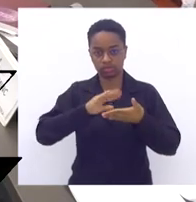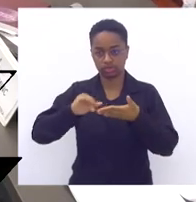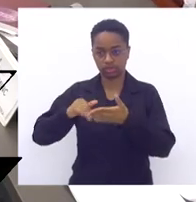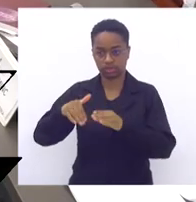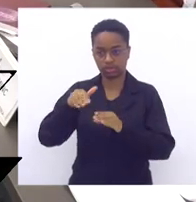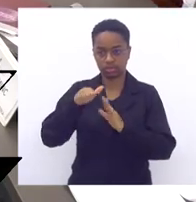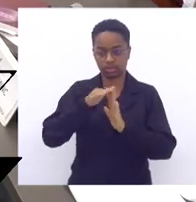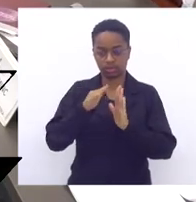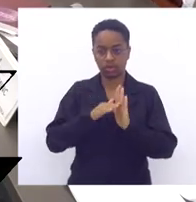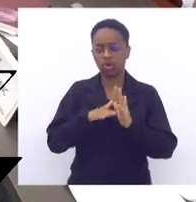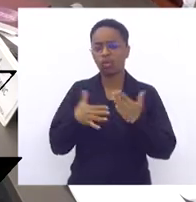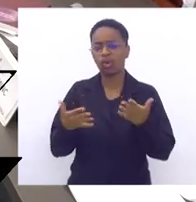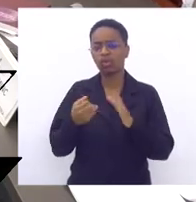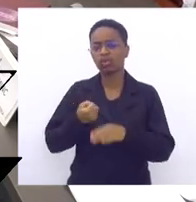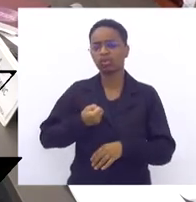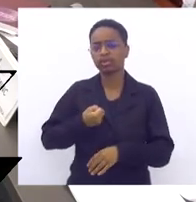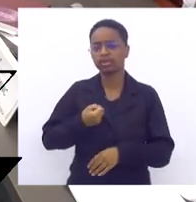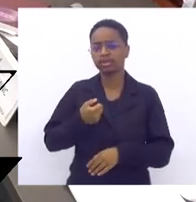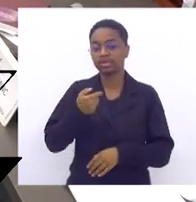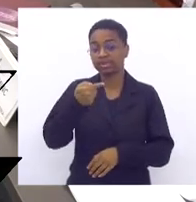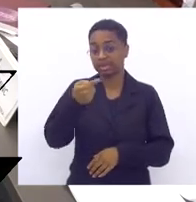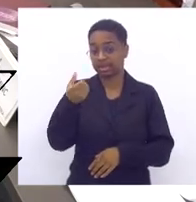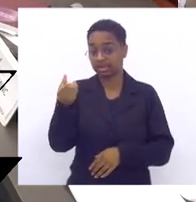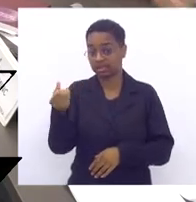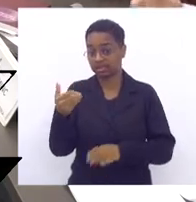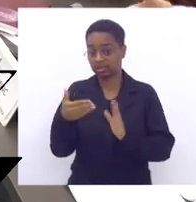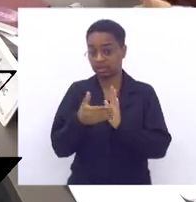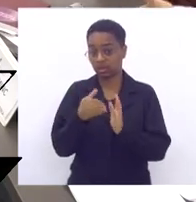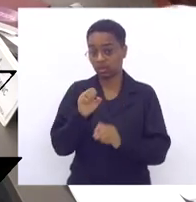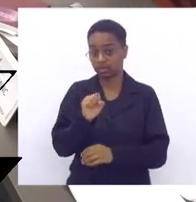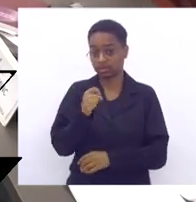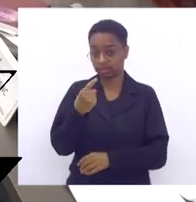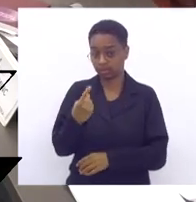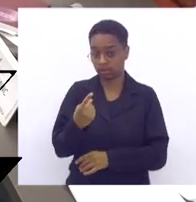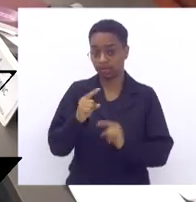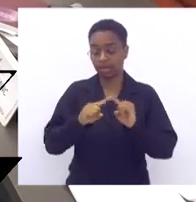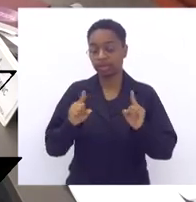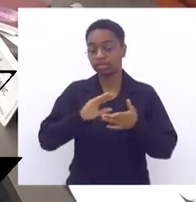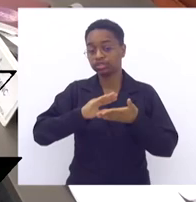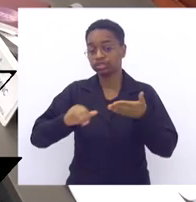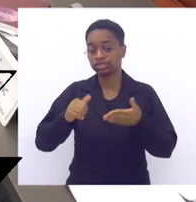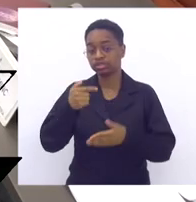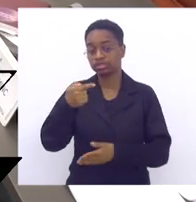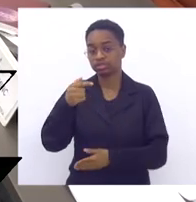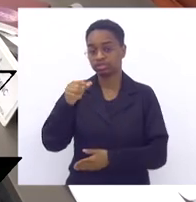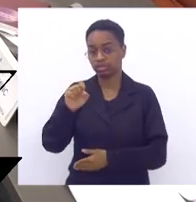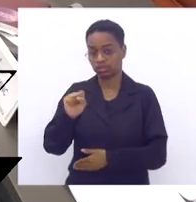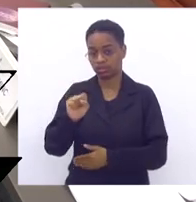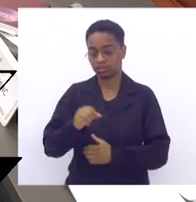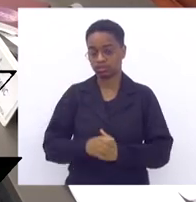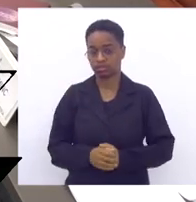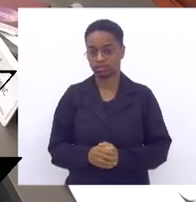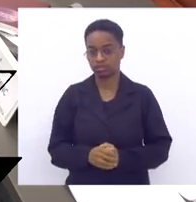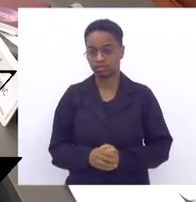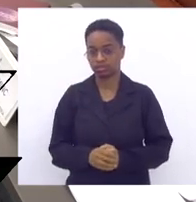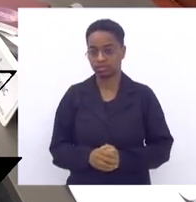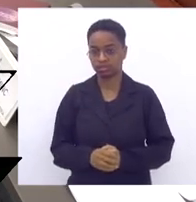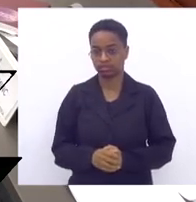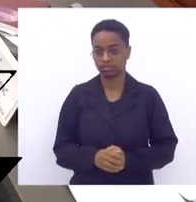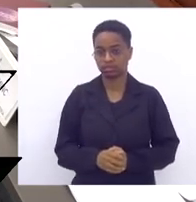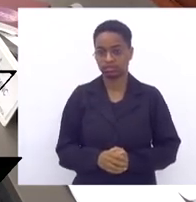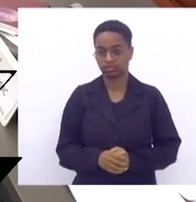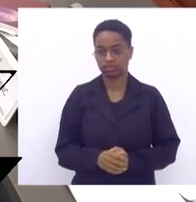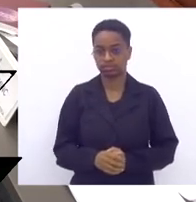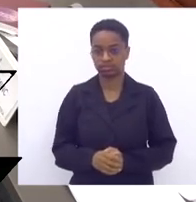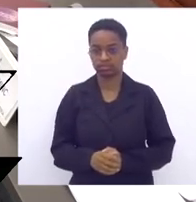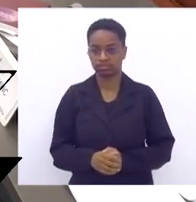Qual o número que está, presidente? 76, do 76 ao 81, com exceção do 78, que foi retirado de pauta. 82, até